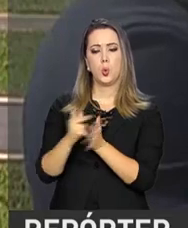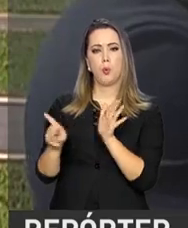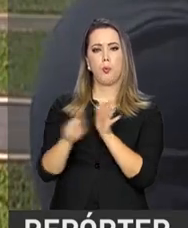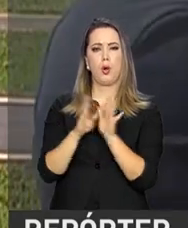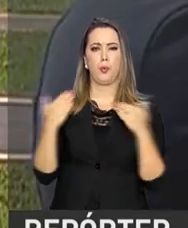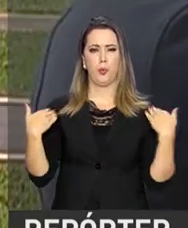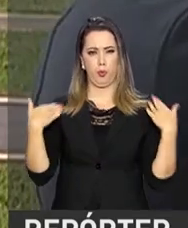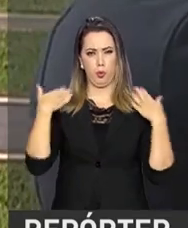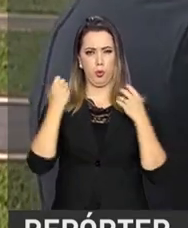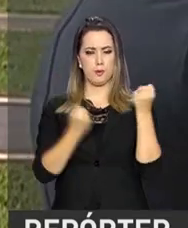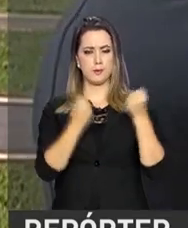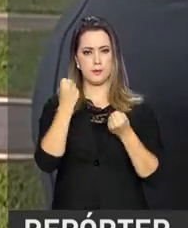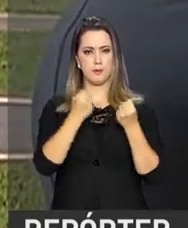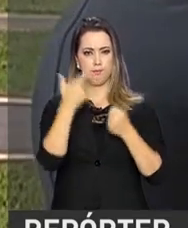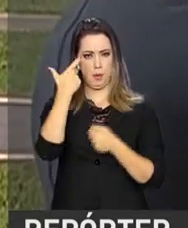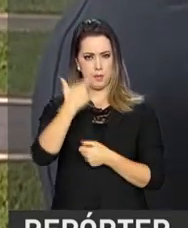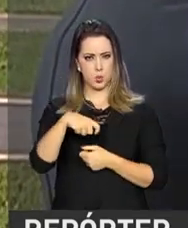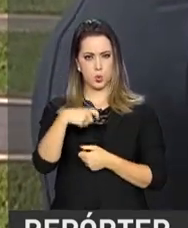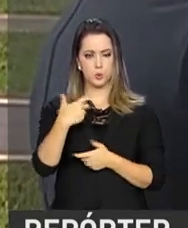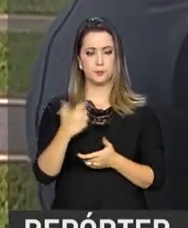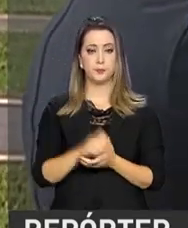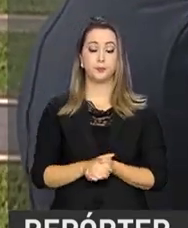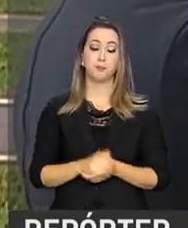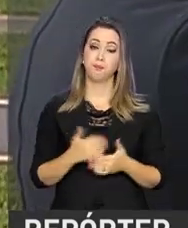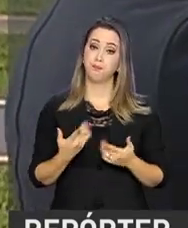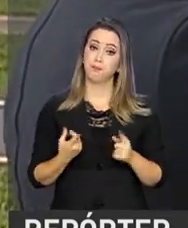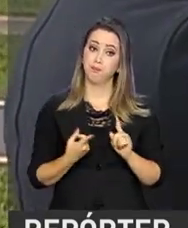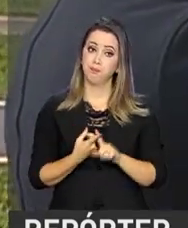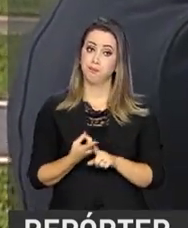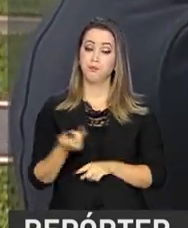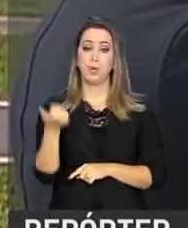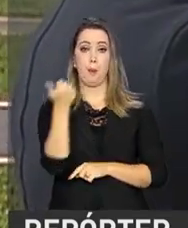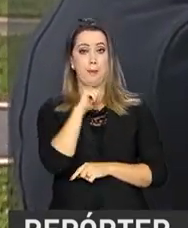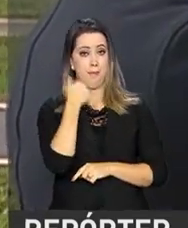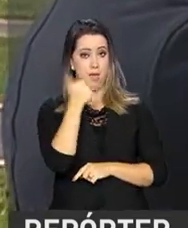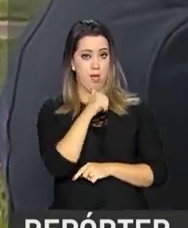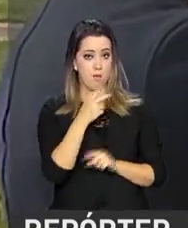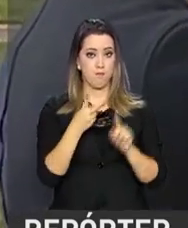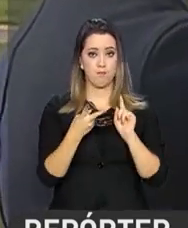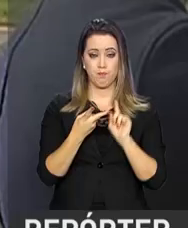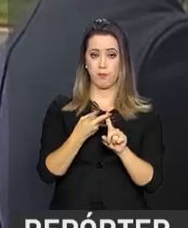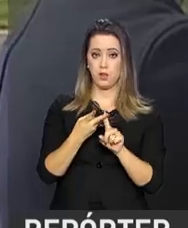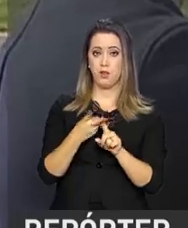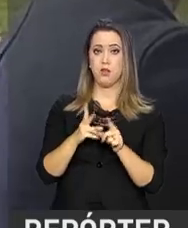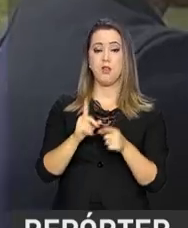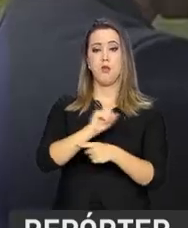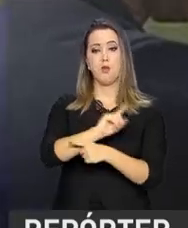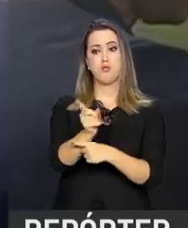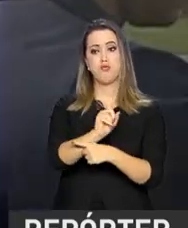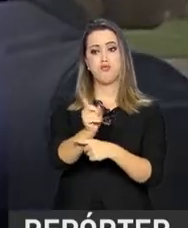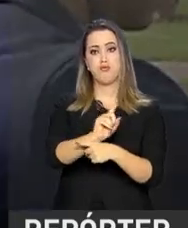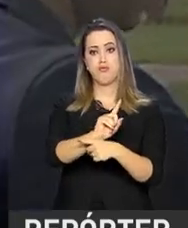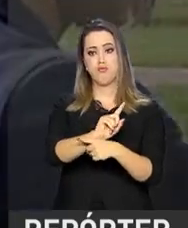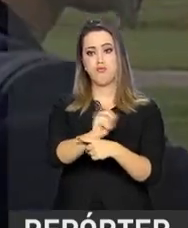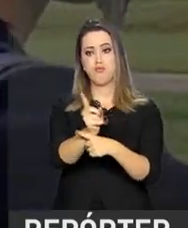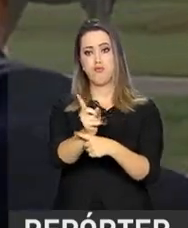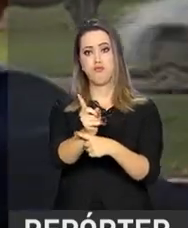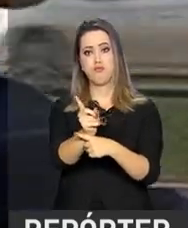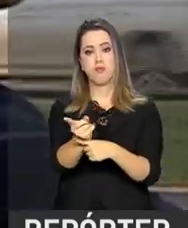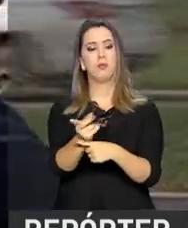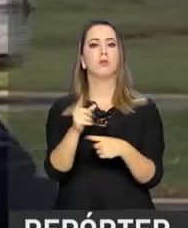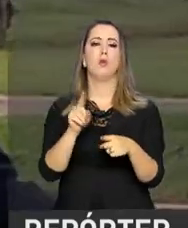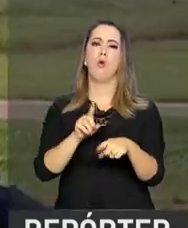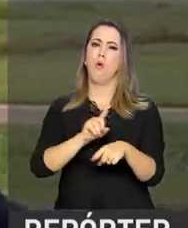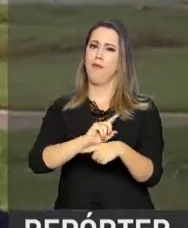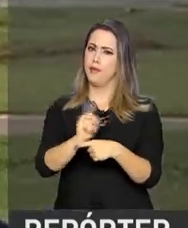alta velocidade? A embriaguez ao volante, o excesso de velocidade, ou mesmo a velocidade incompatível com aquele trânsito naquele